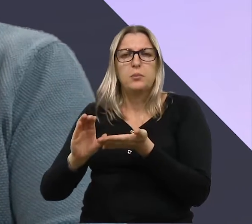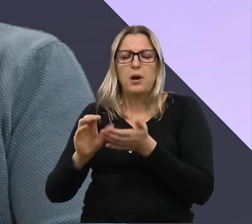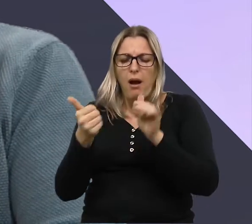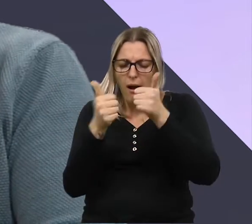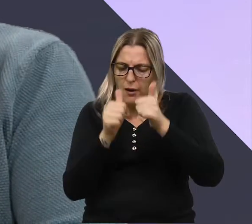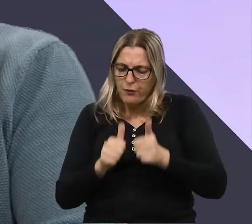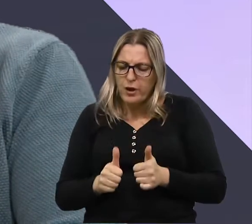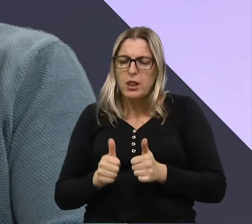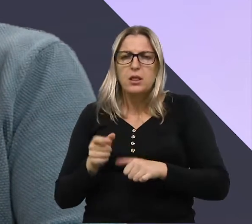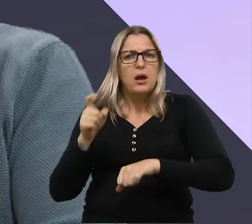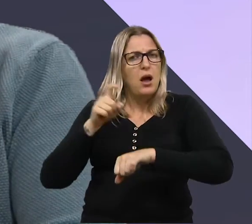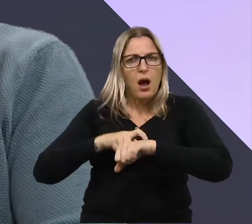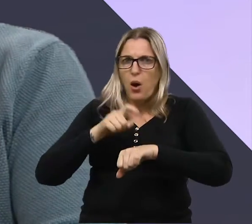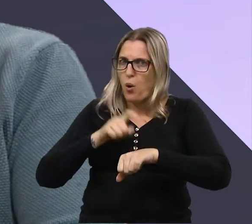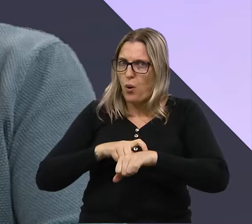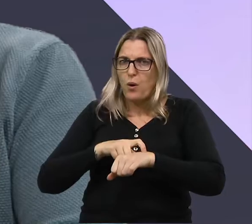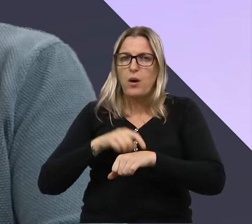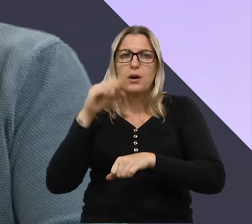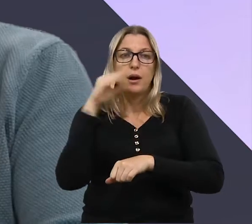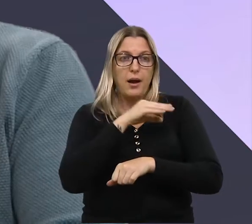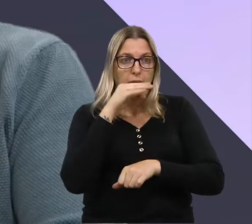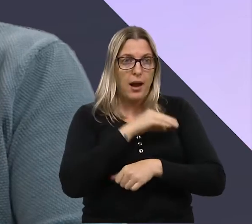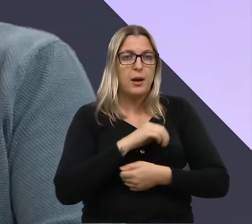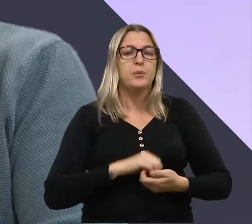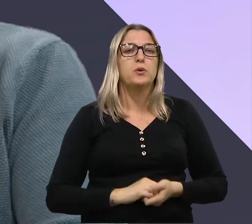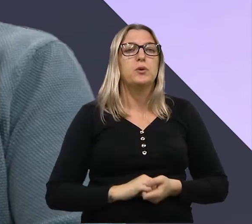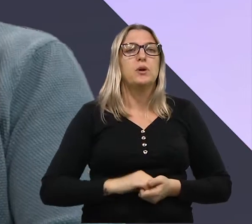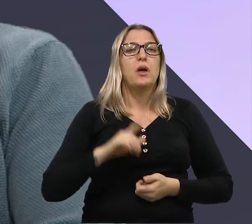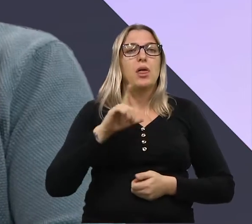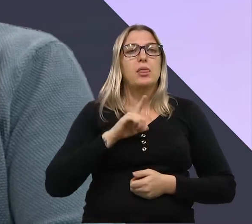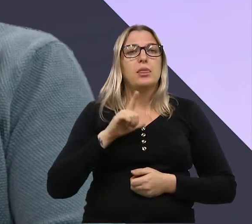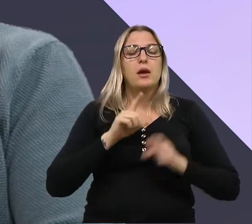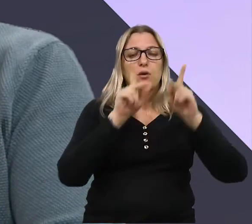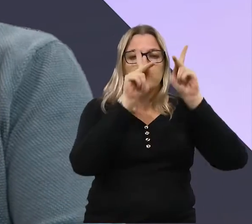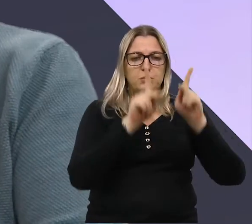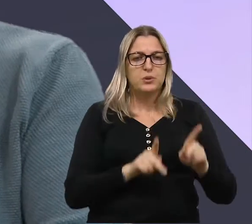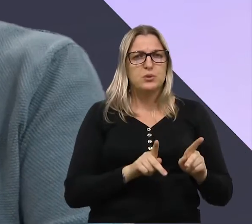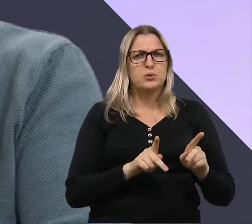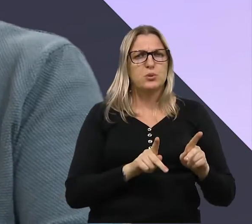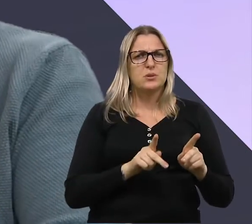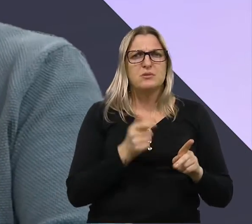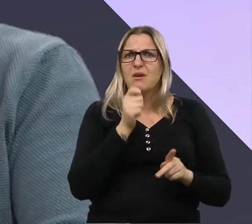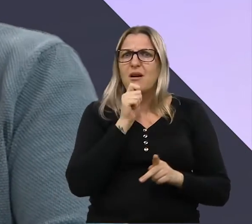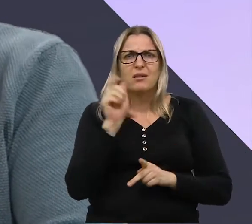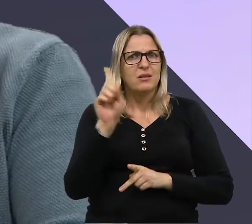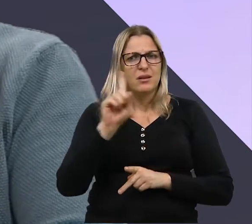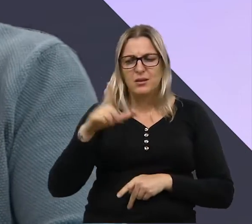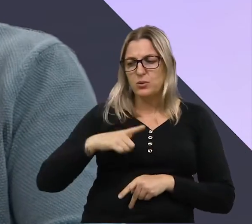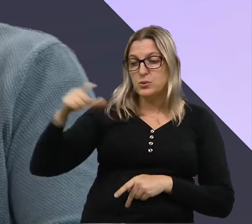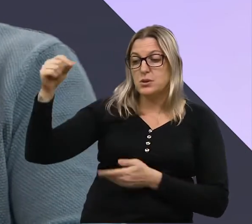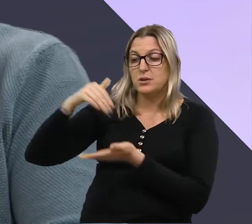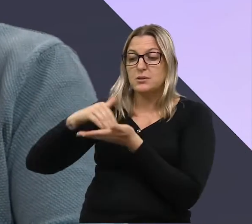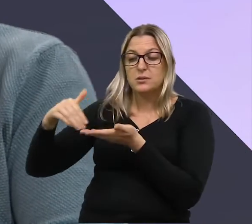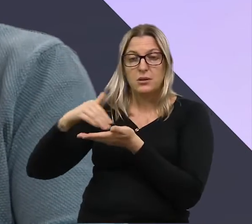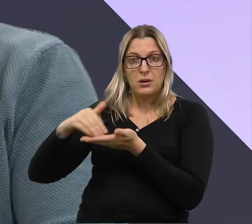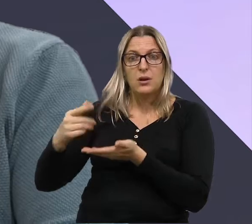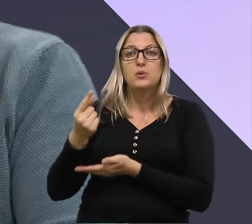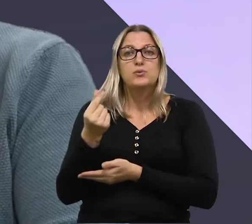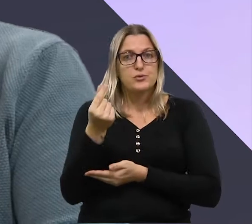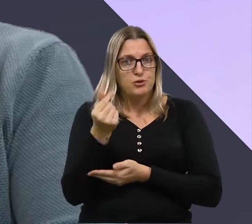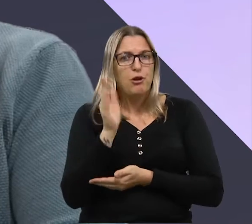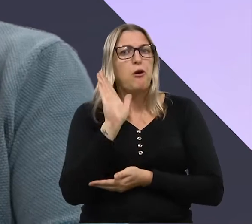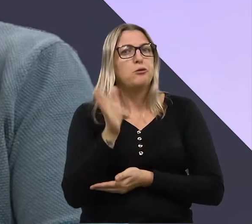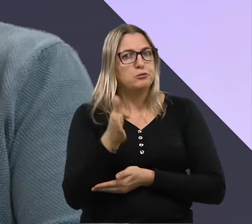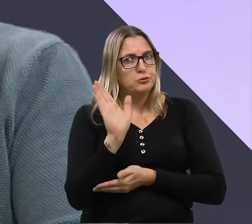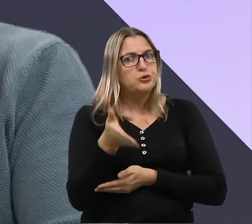tivemos alguns depoimentos de pessoas já que nem tinham saído da secretaria o dinheiro já estava na conta então é rápido né